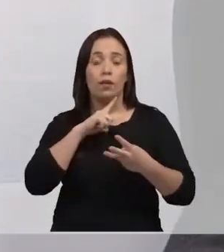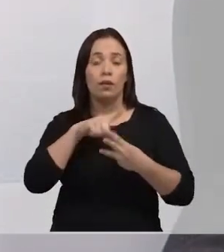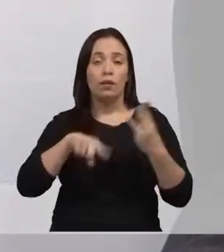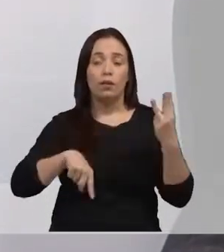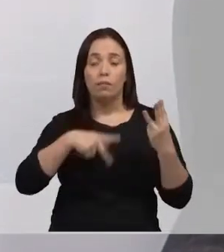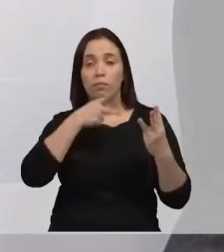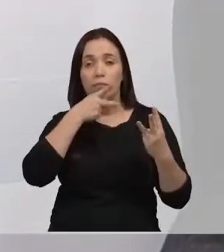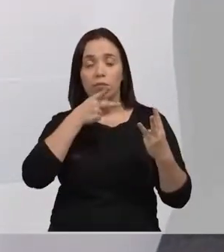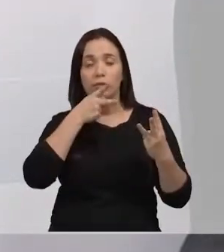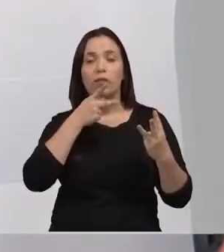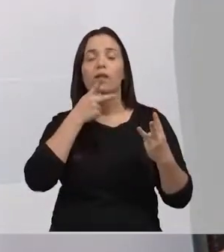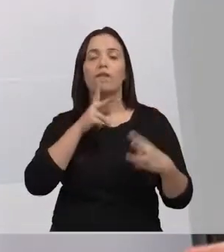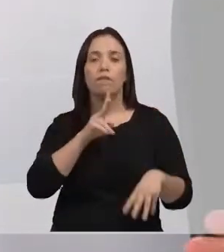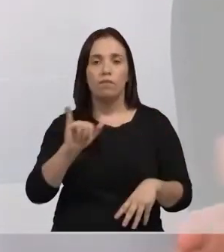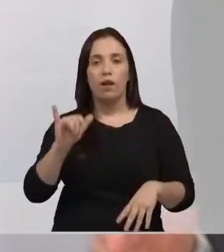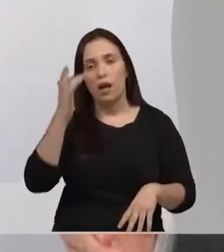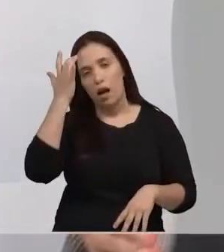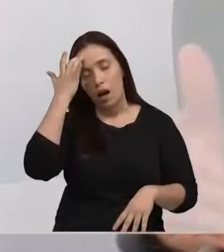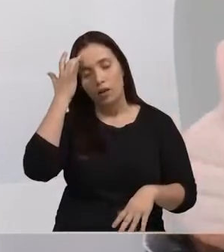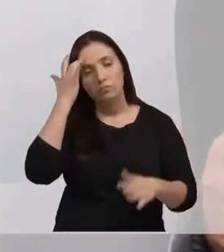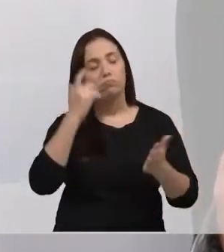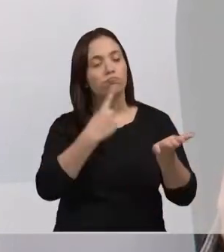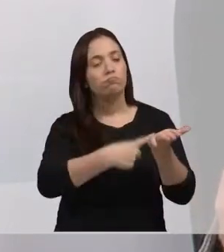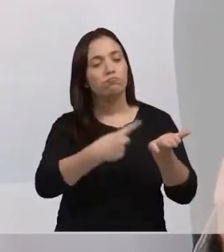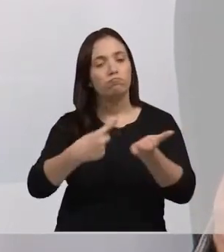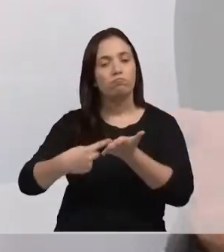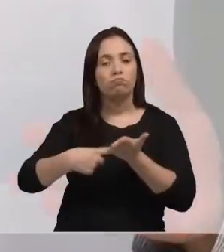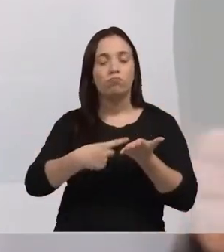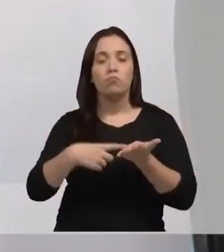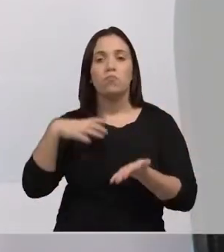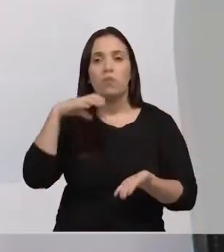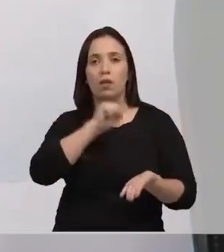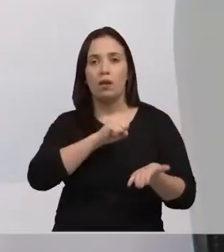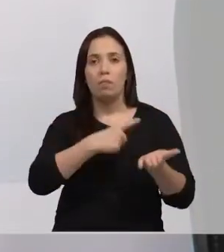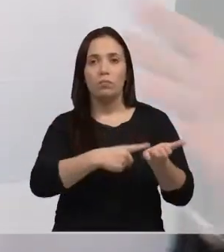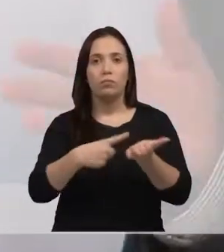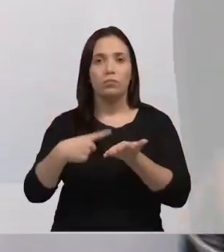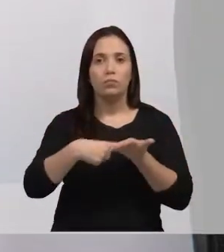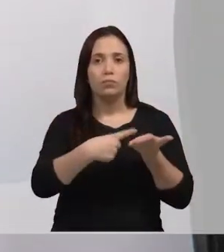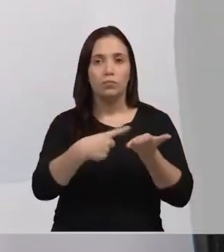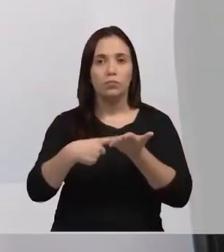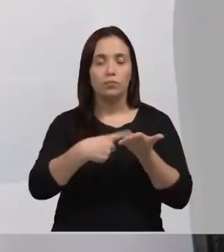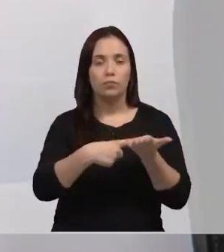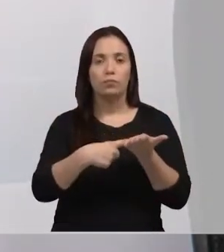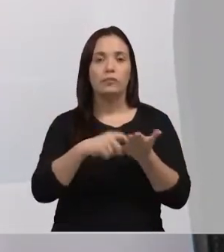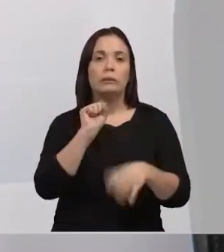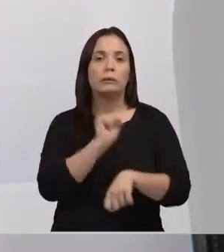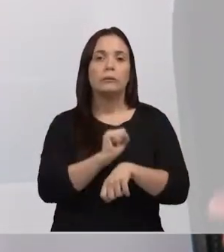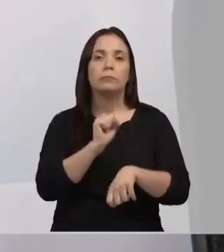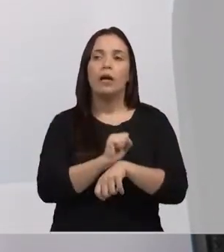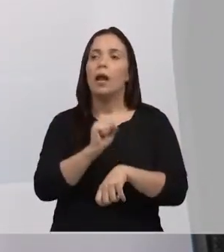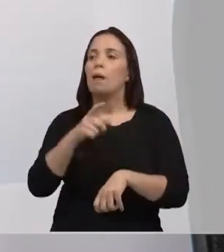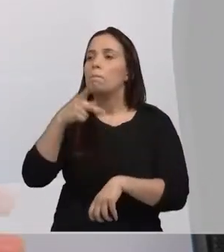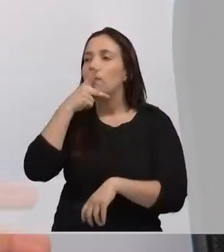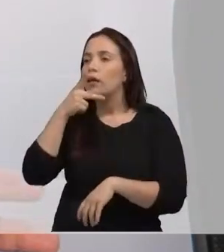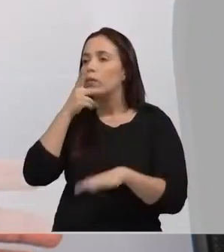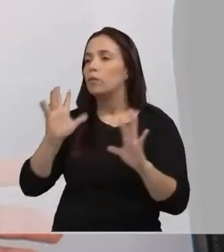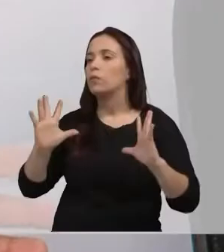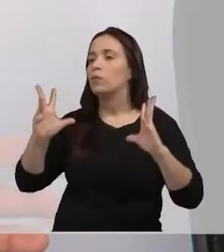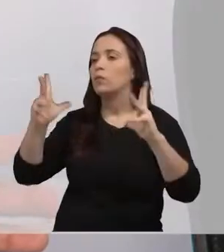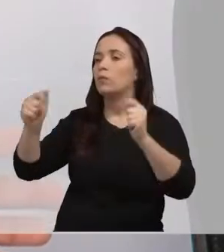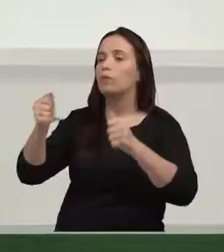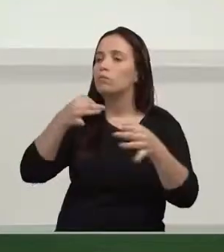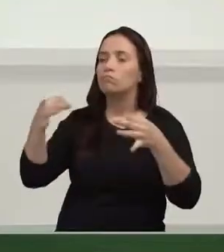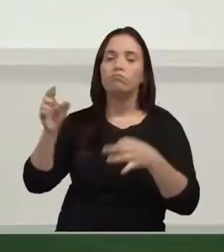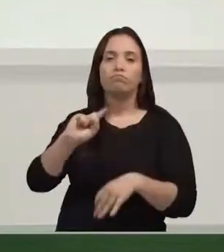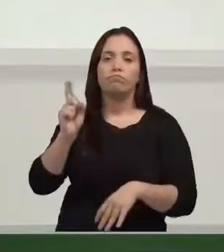PSB, provavelmente eles vão se realinhar mais rápido do que as decisões internas dos partidos dos trabalhadores. Esse é o